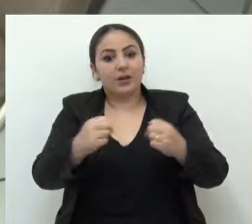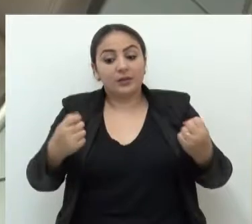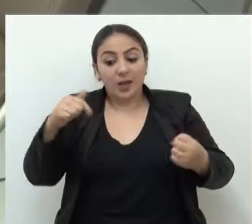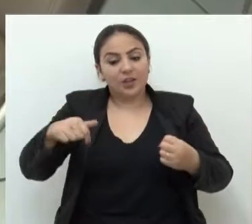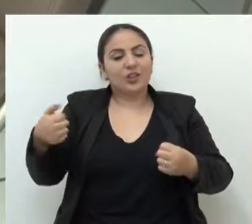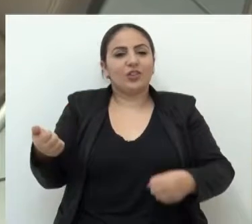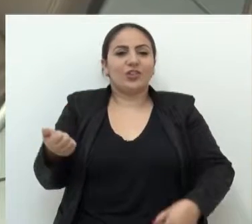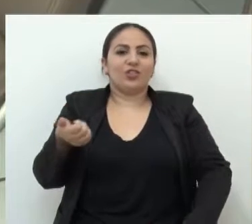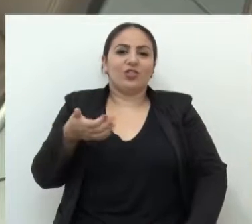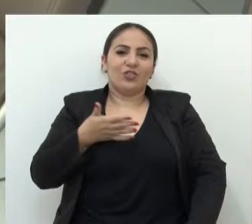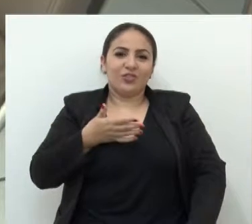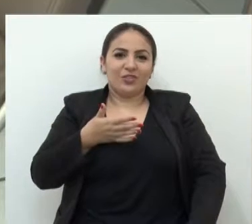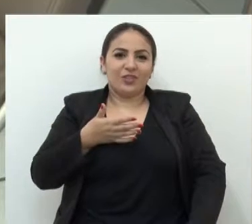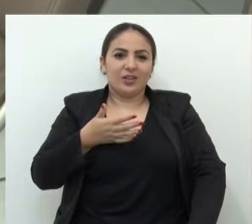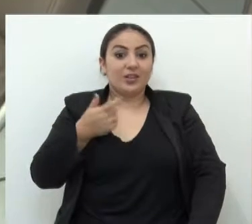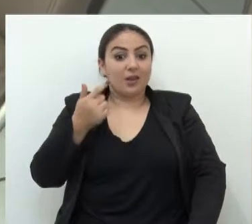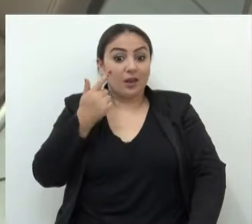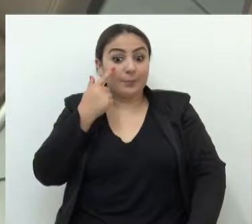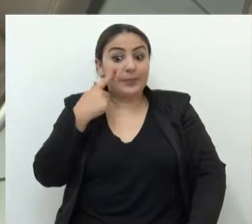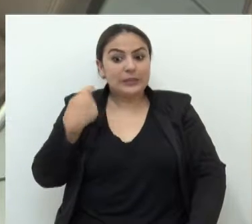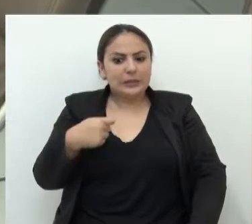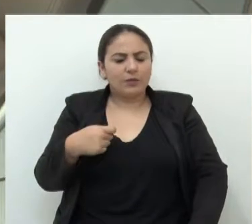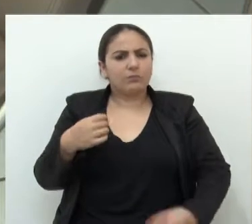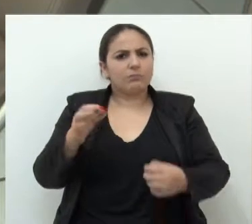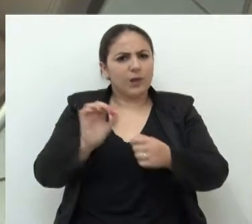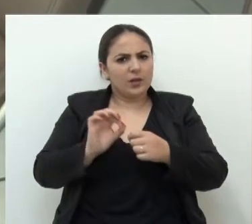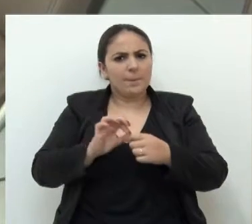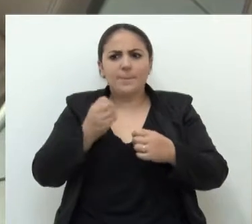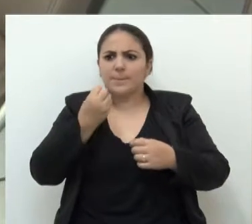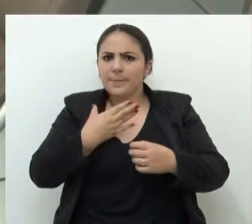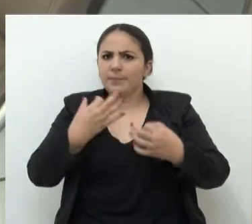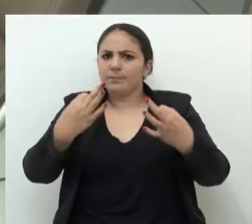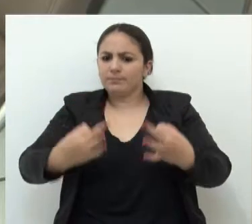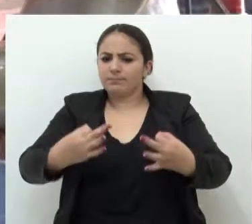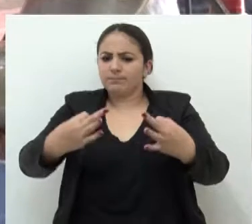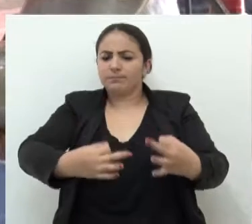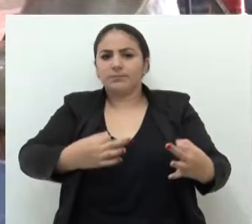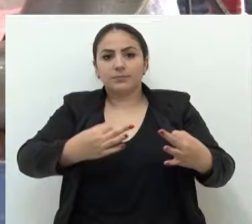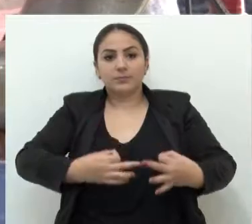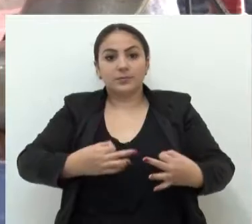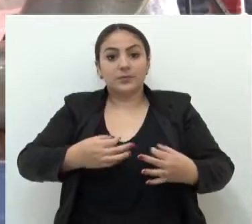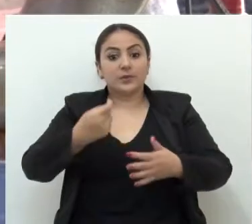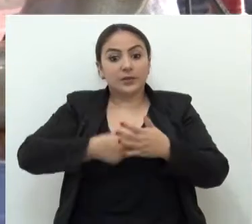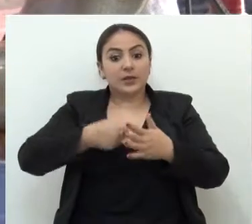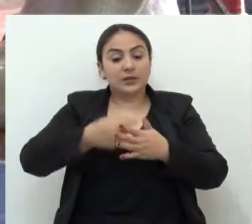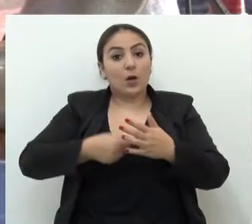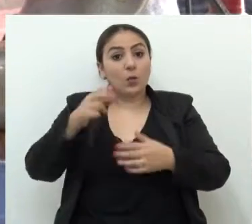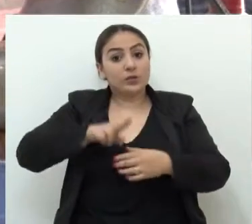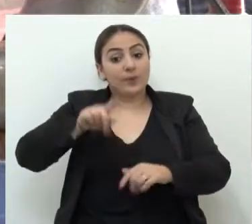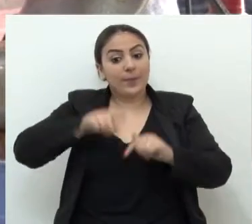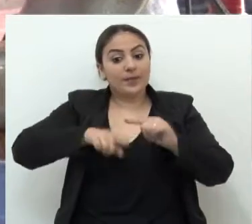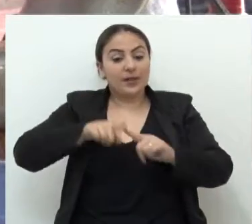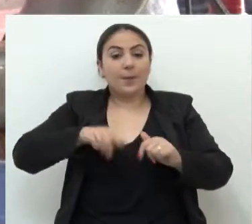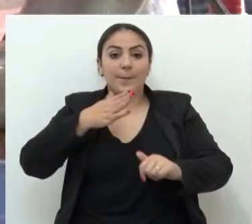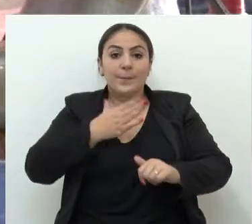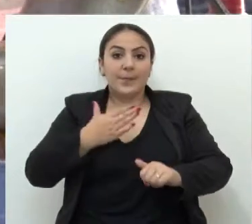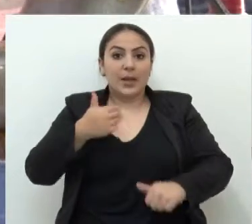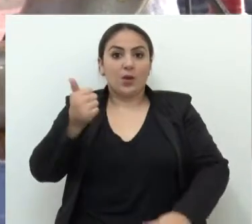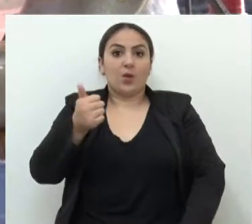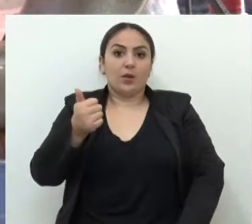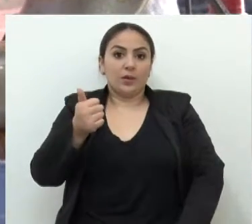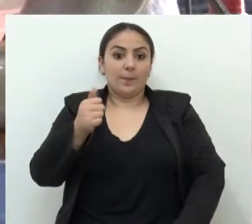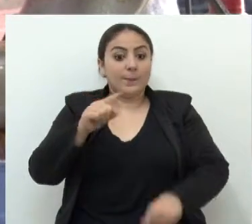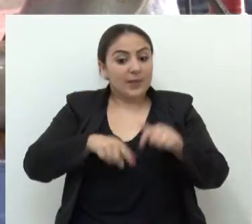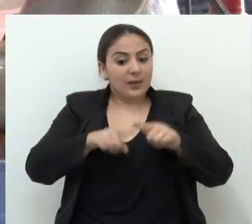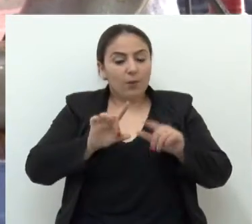tempo, aqui fica novinho em folha. Ter capricho no que faz, né? E procurar botar o material